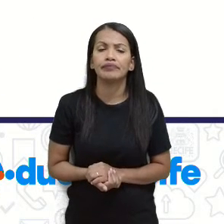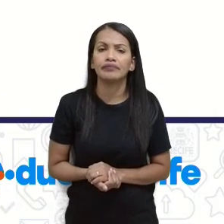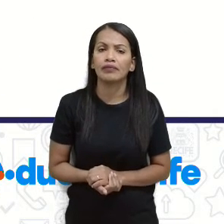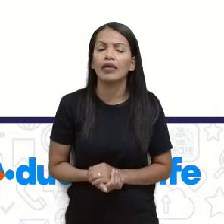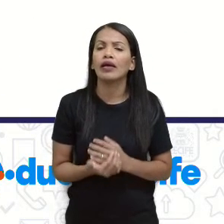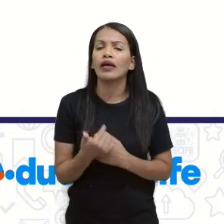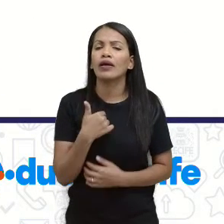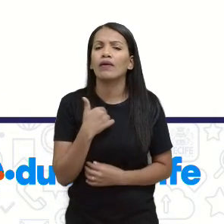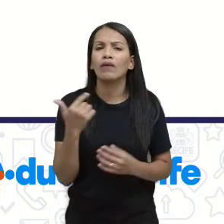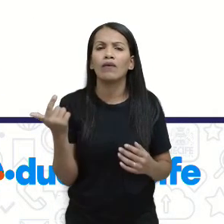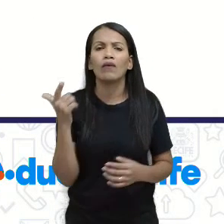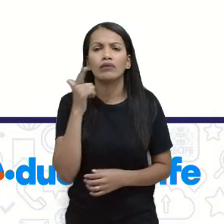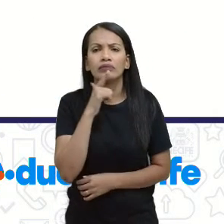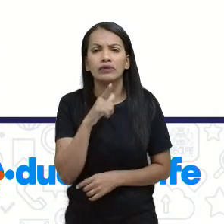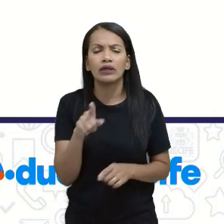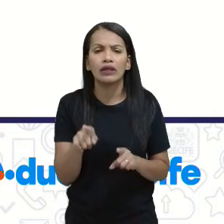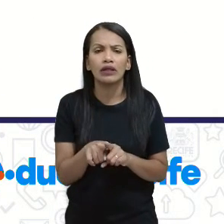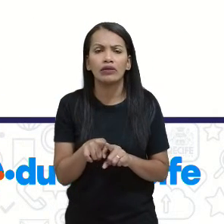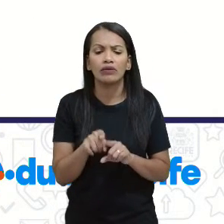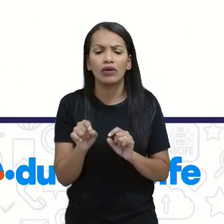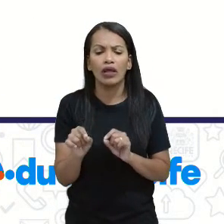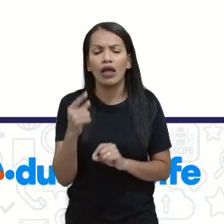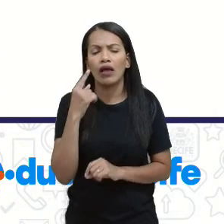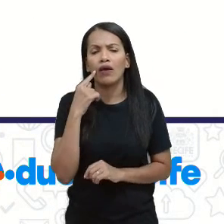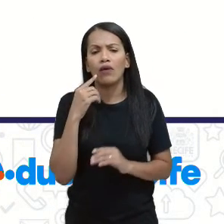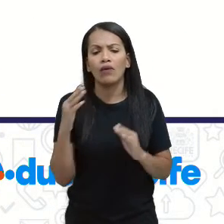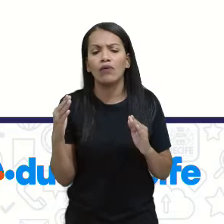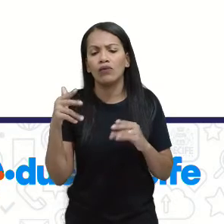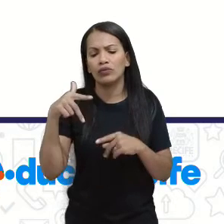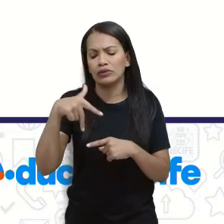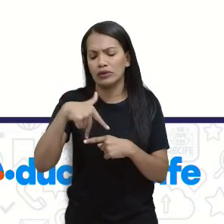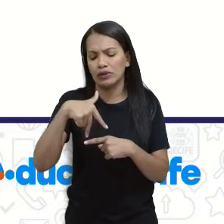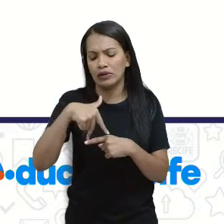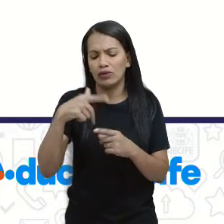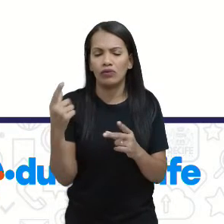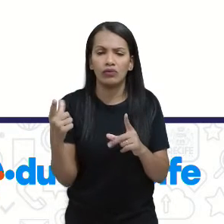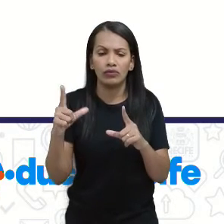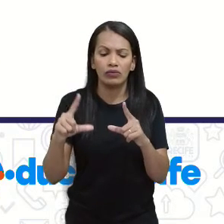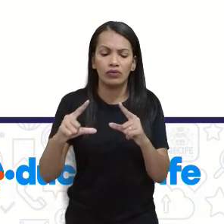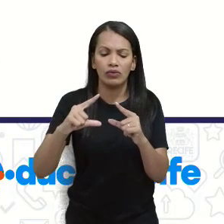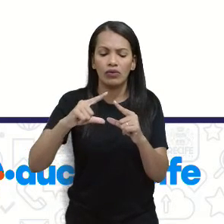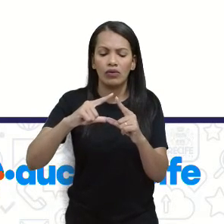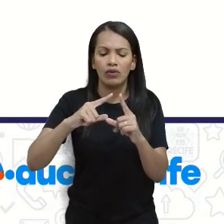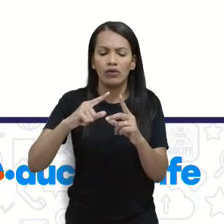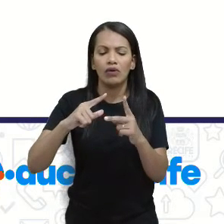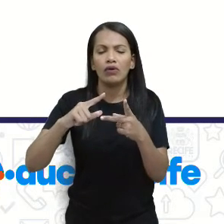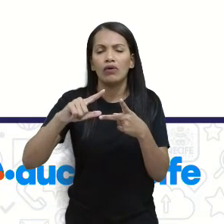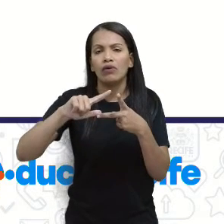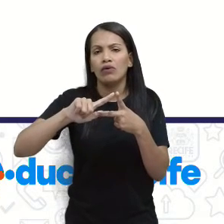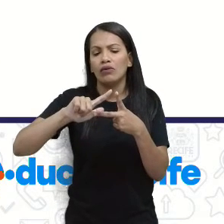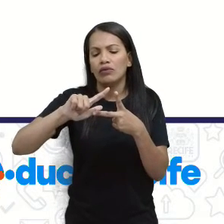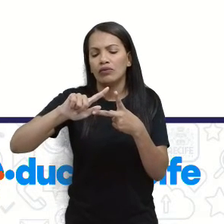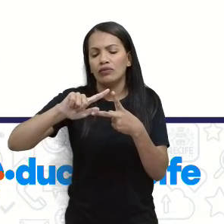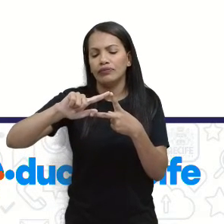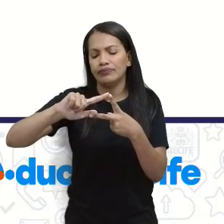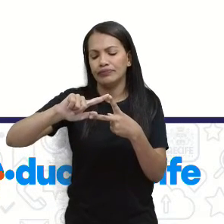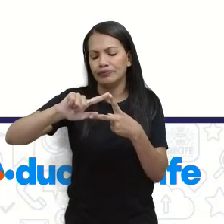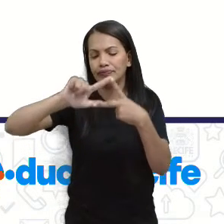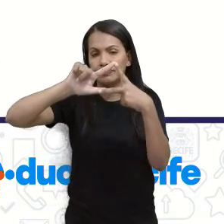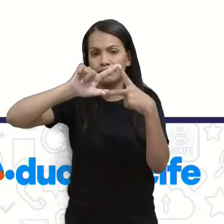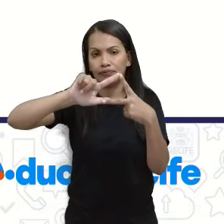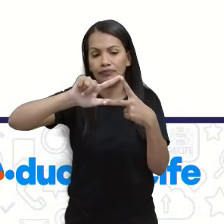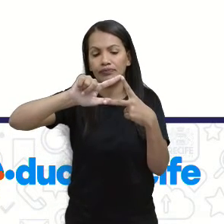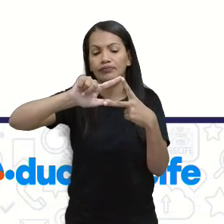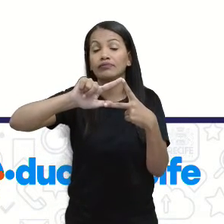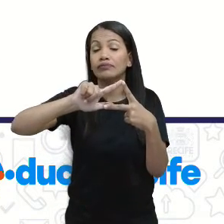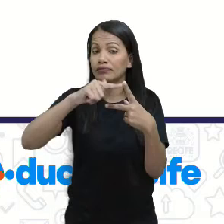eu vou conseguir montar esse triângulo retângulo aí. Observa bem esse triângulo retângulo que eu vou ter como principal foco agora a minha altura. Observa,